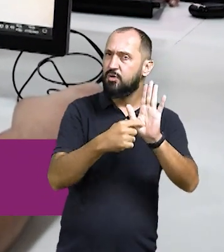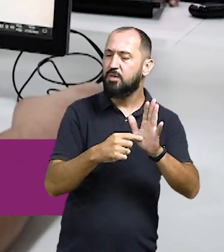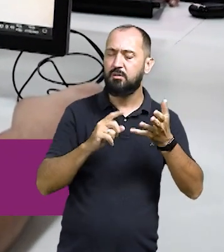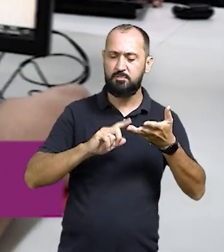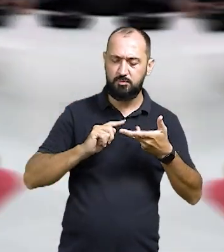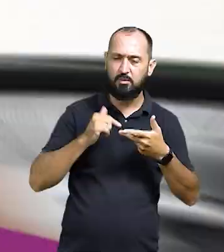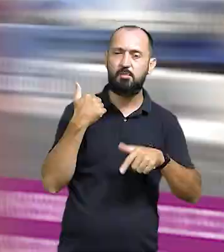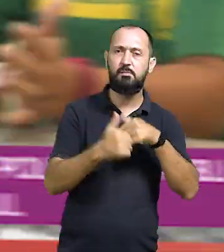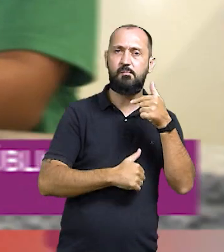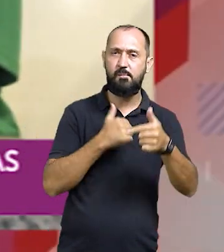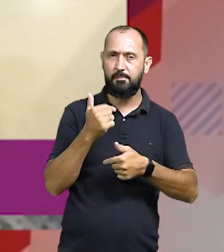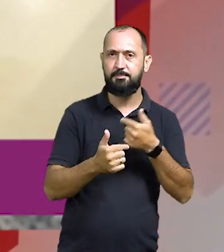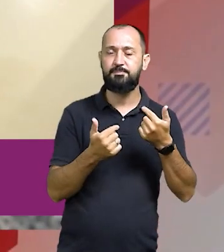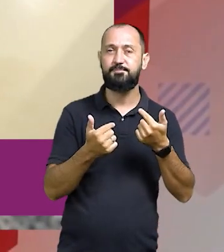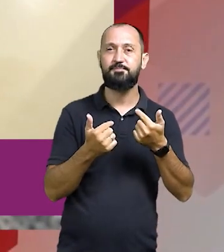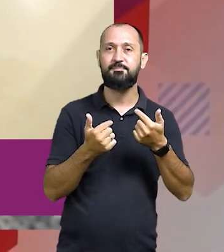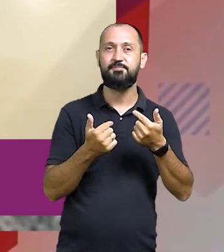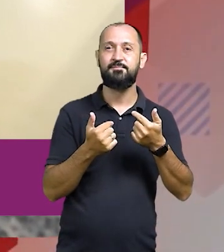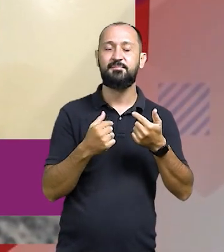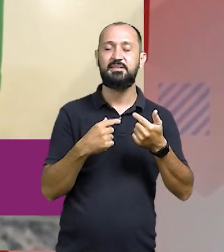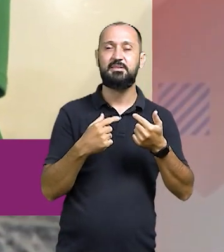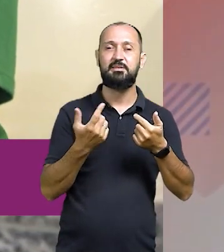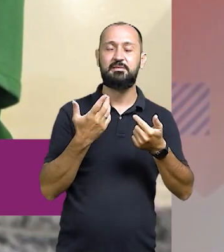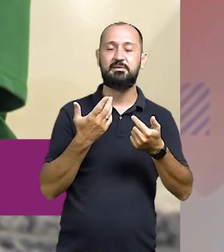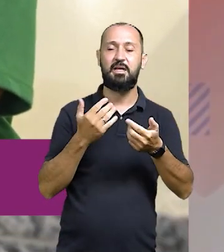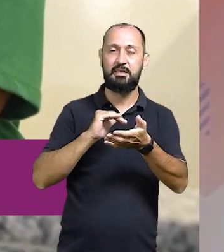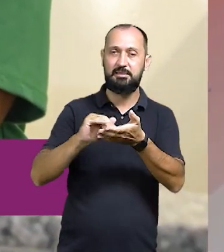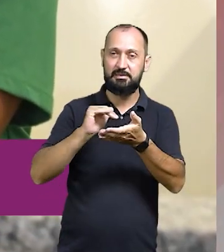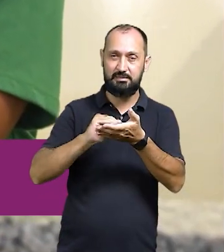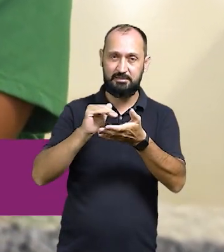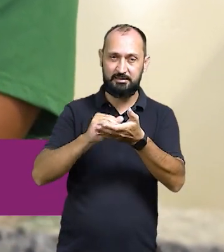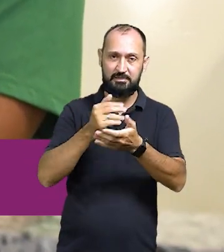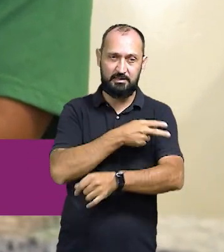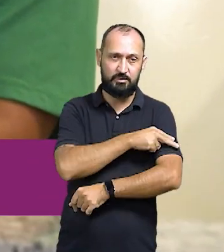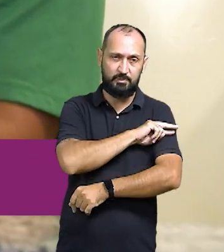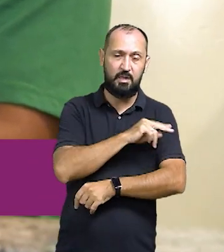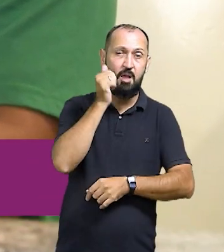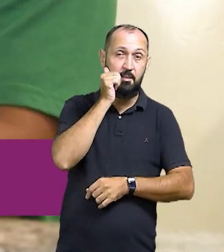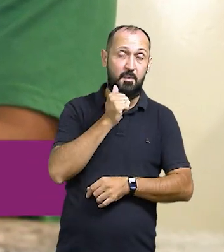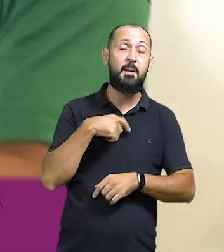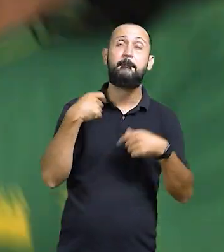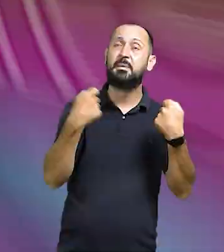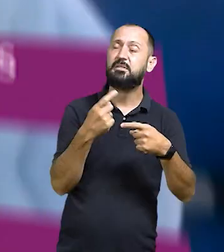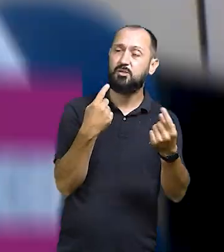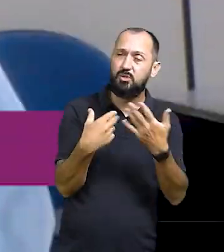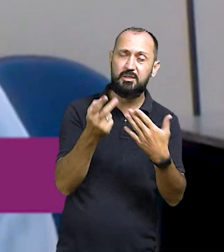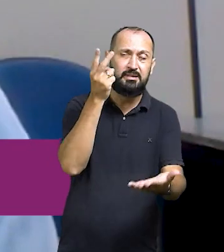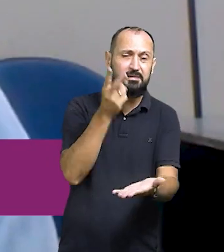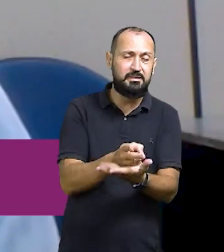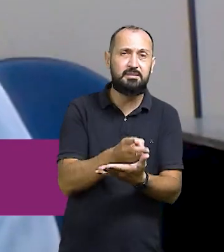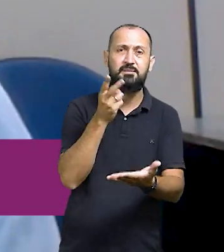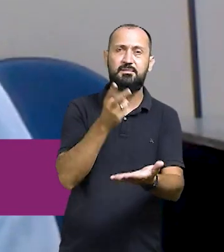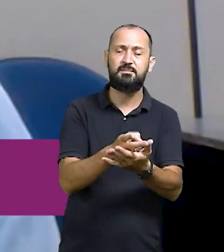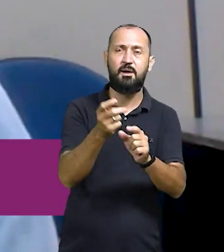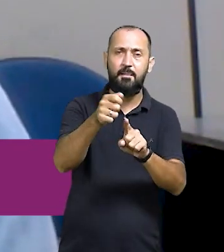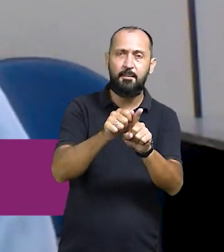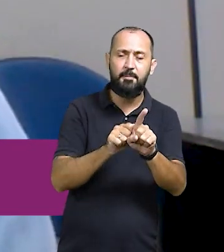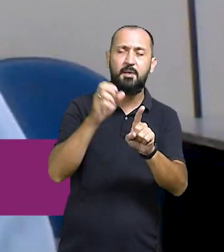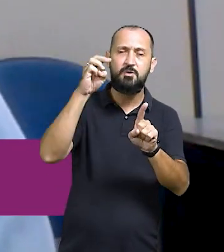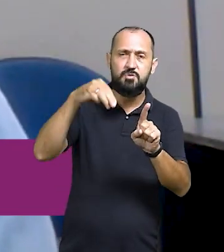durante o ano, nós temos um conjunto de ações que são oriundas dos meses alusivos a